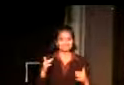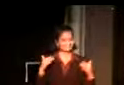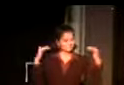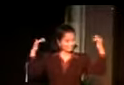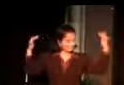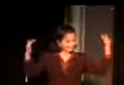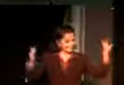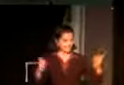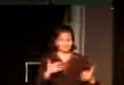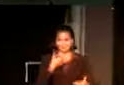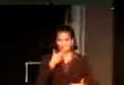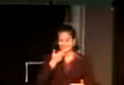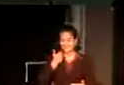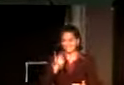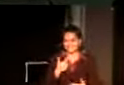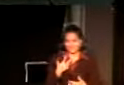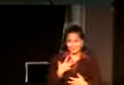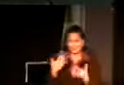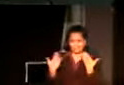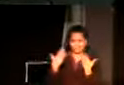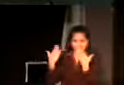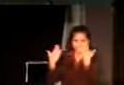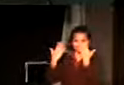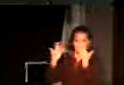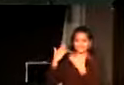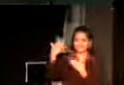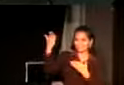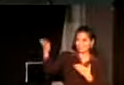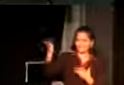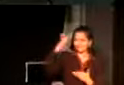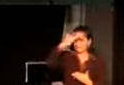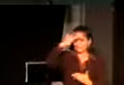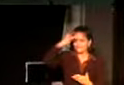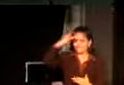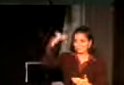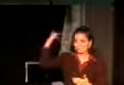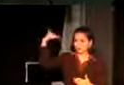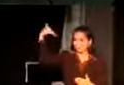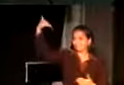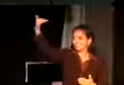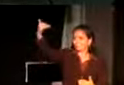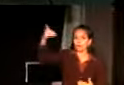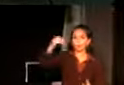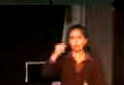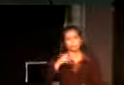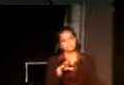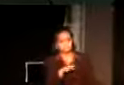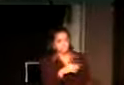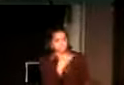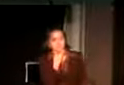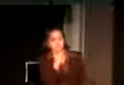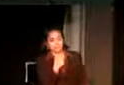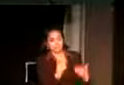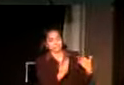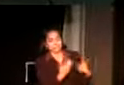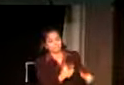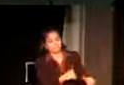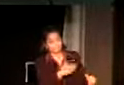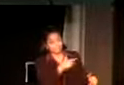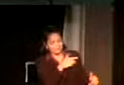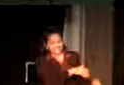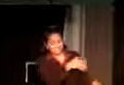é mais fácil eu me comparar com uma pessoa que está muito pior que eu eu